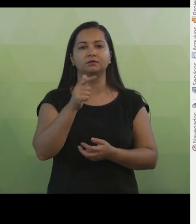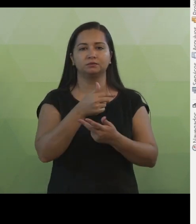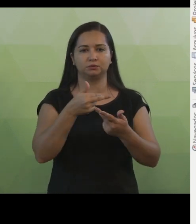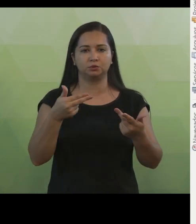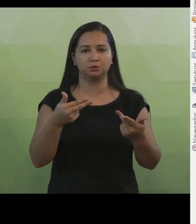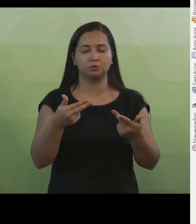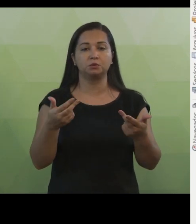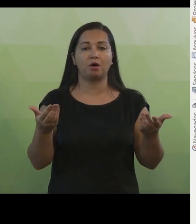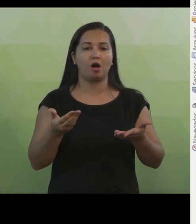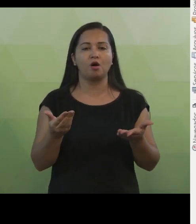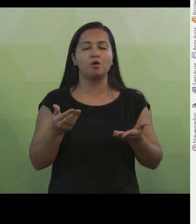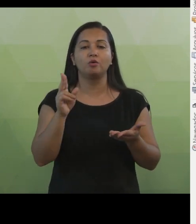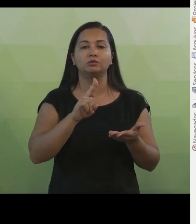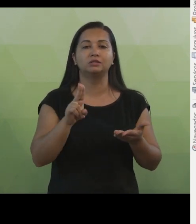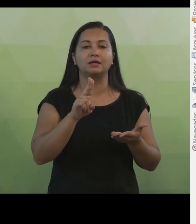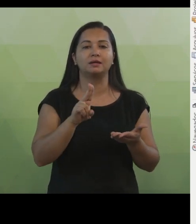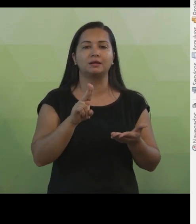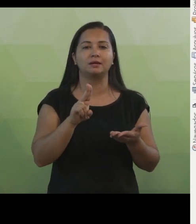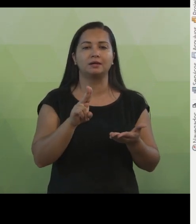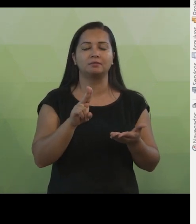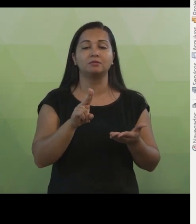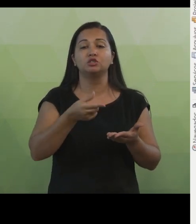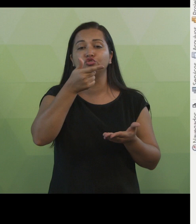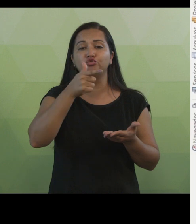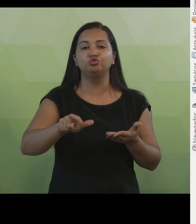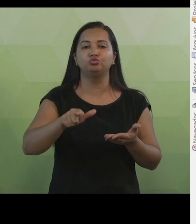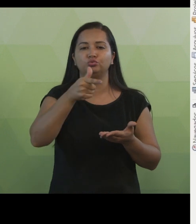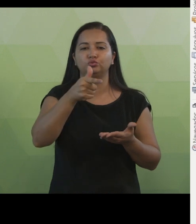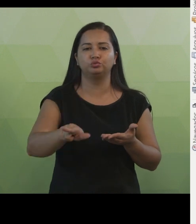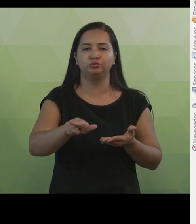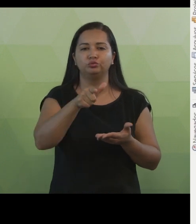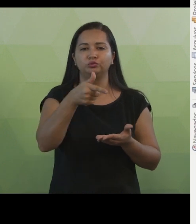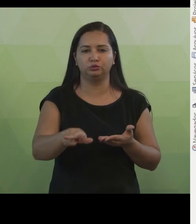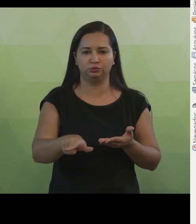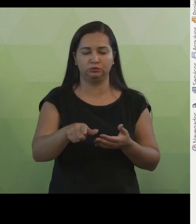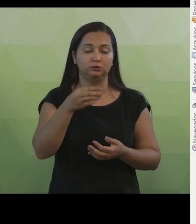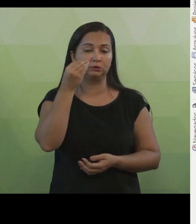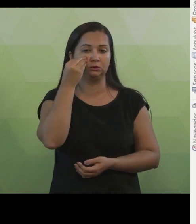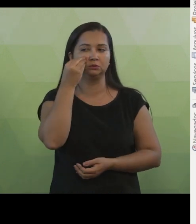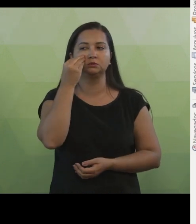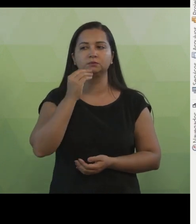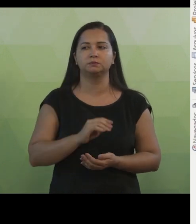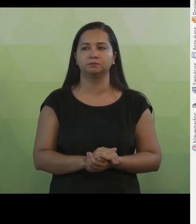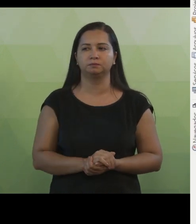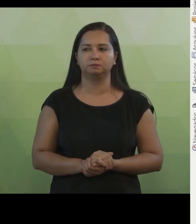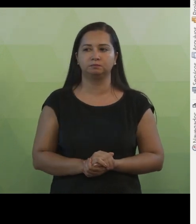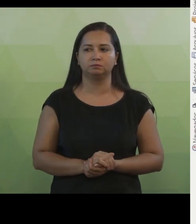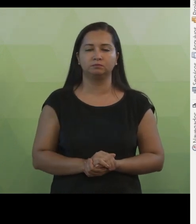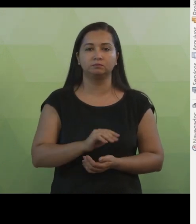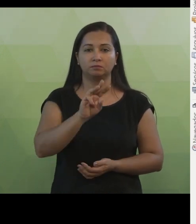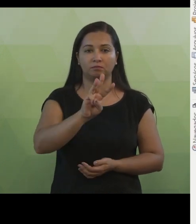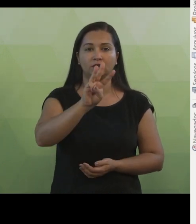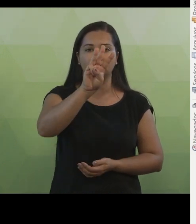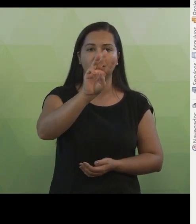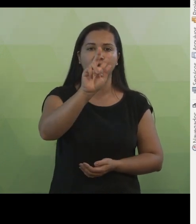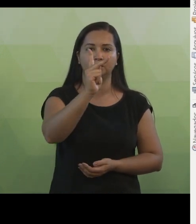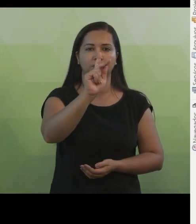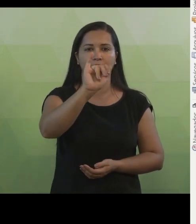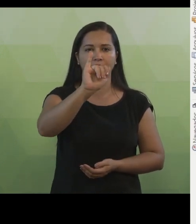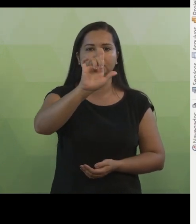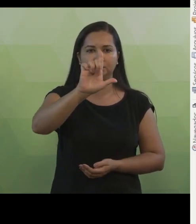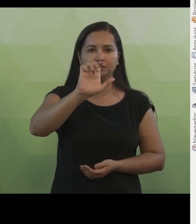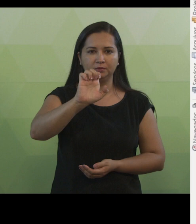a inclusão do break em cada um dos comandos para que não sejam executados todos na sequência a partir daquele que